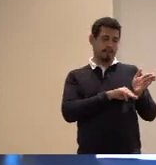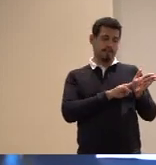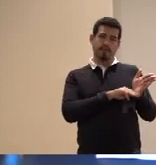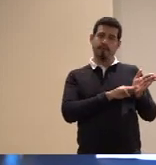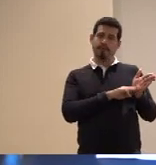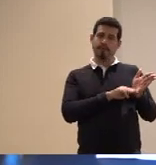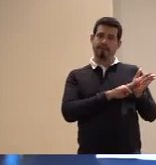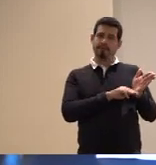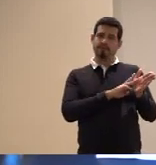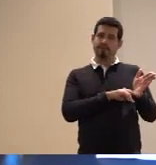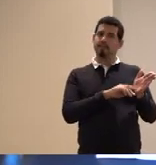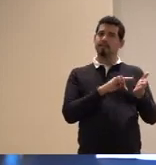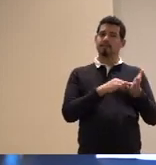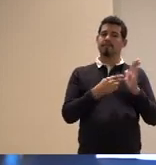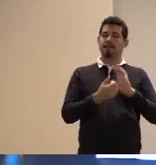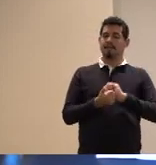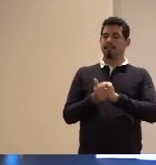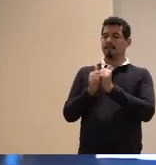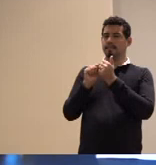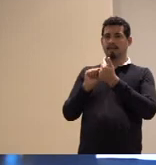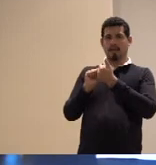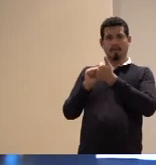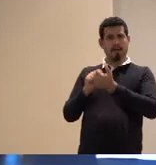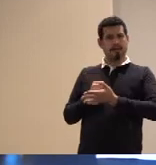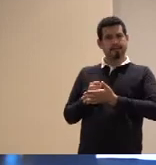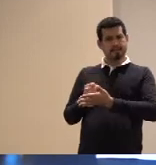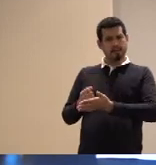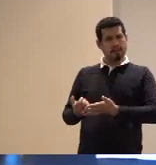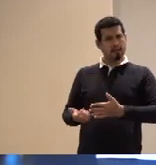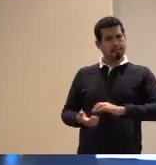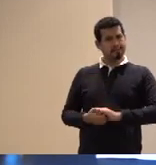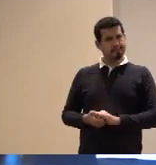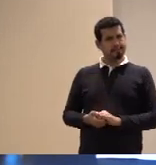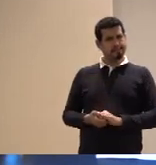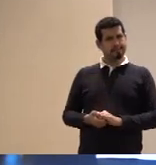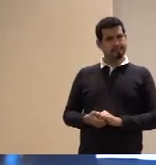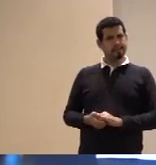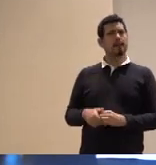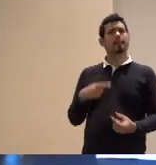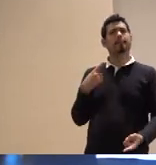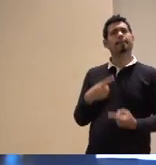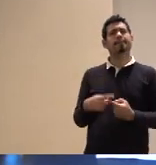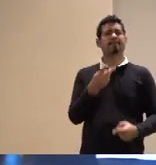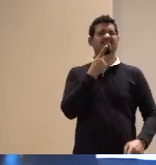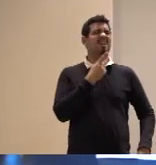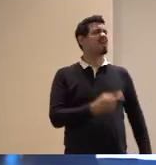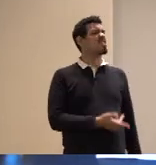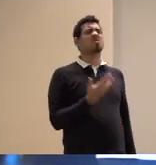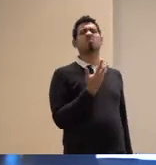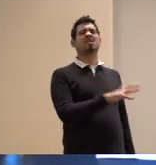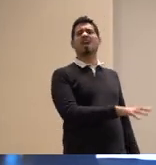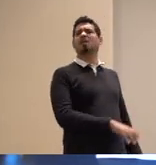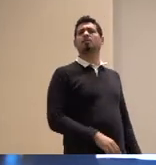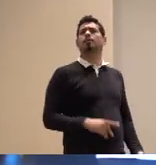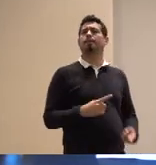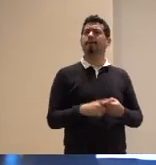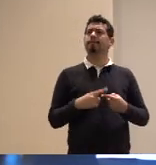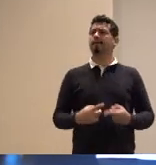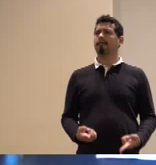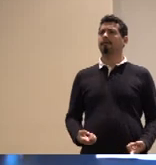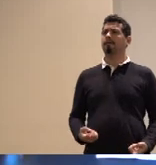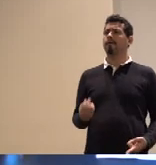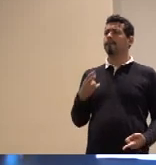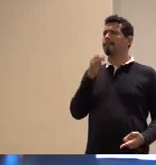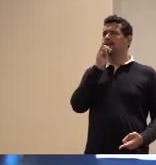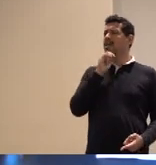é nos adequar para atendê-los? Por que que a gente diz, não quero atendê-los? Ou aqui não é